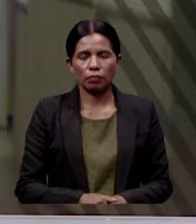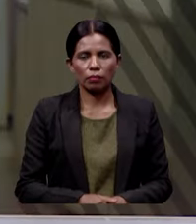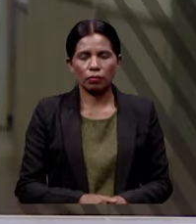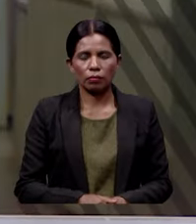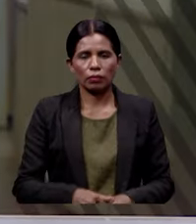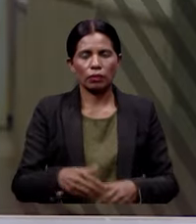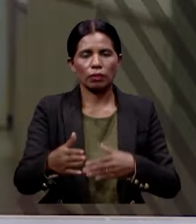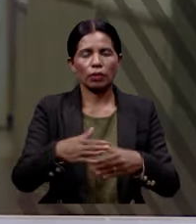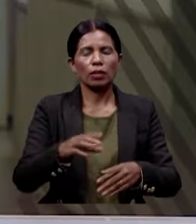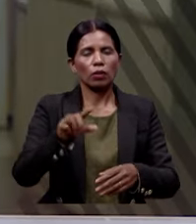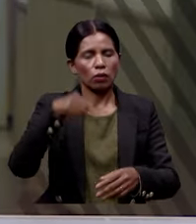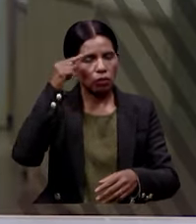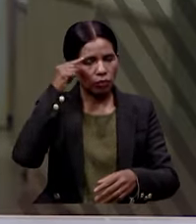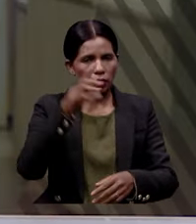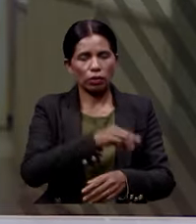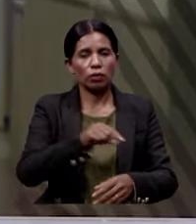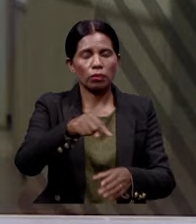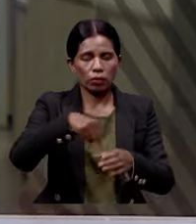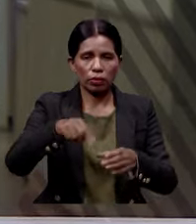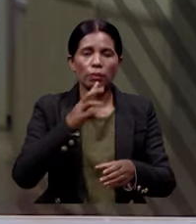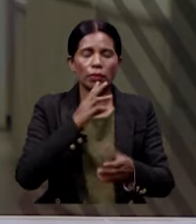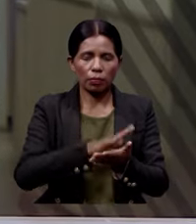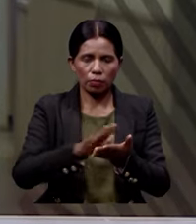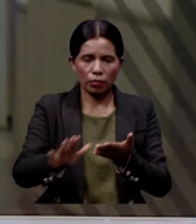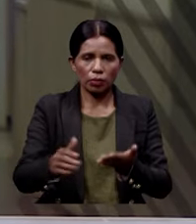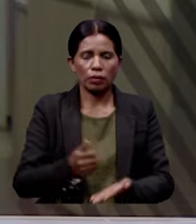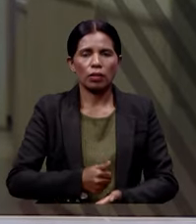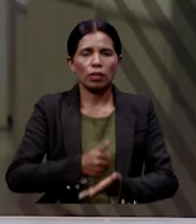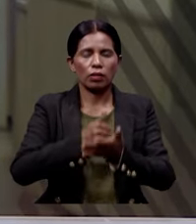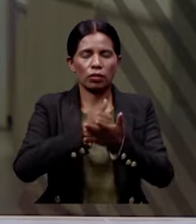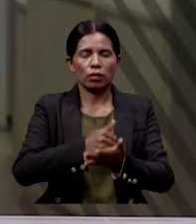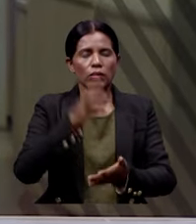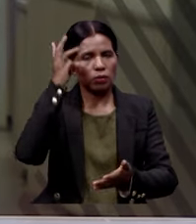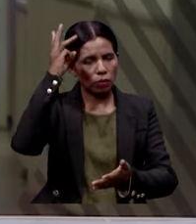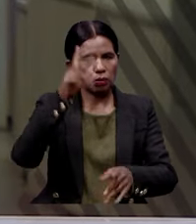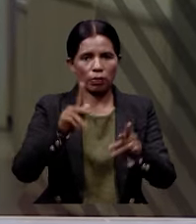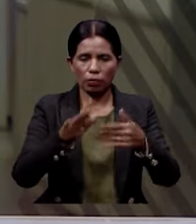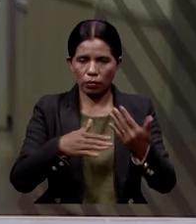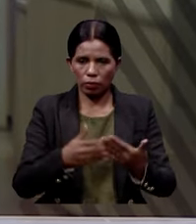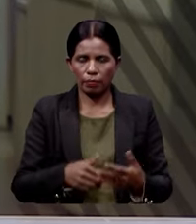Esse governo se fura também Moshi, capital dele, onde responde preocupação com a comunidade Nien.